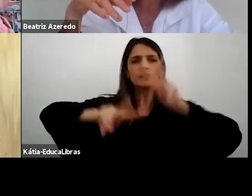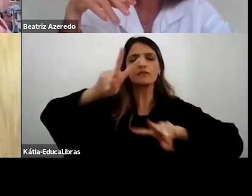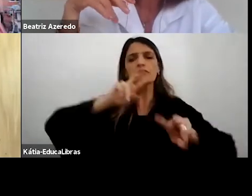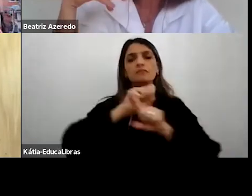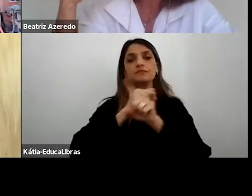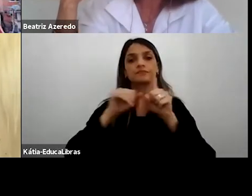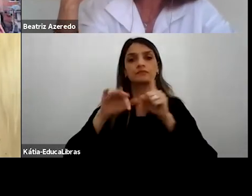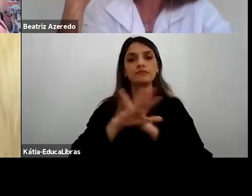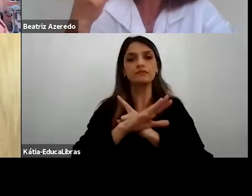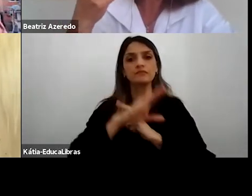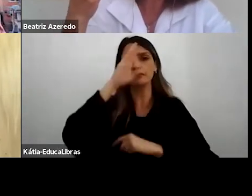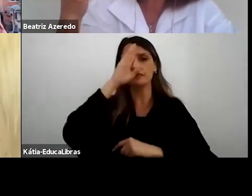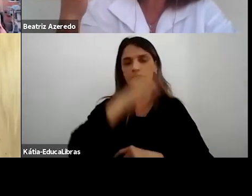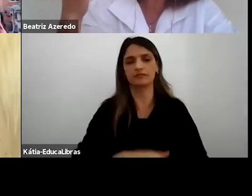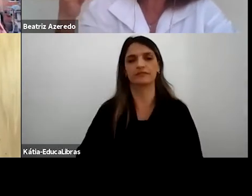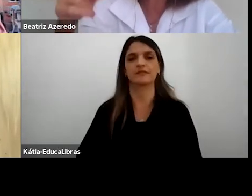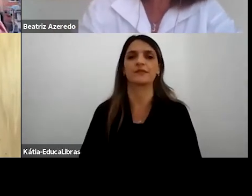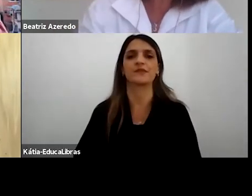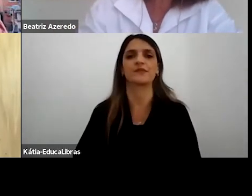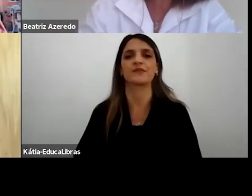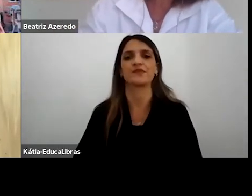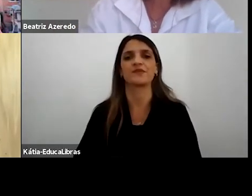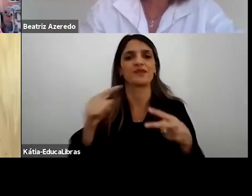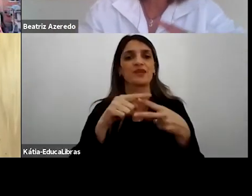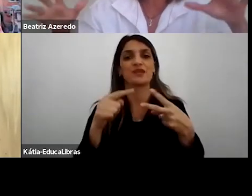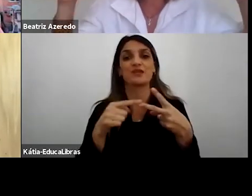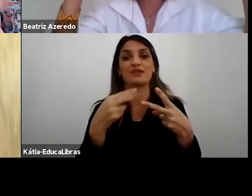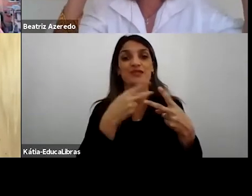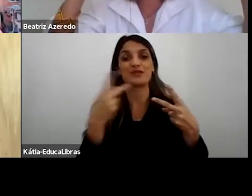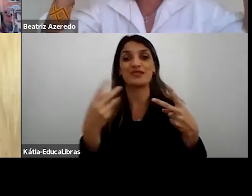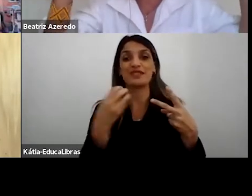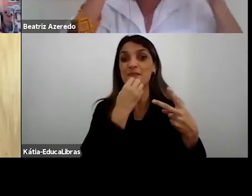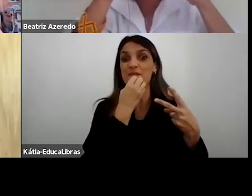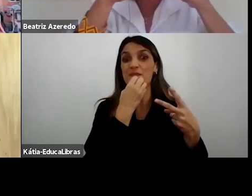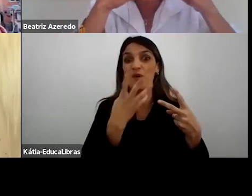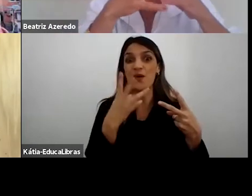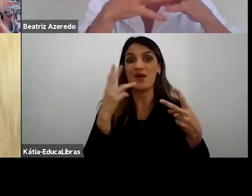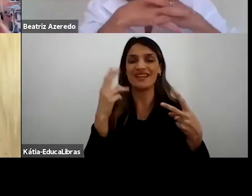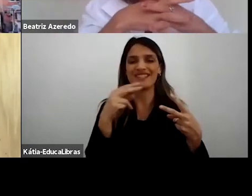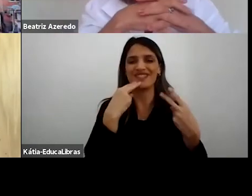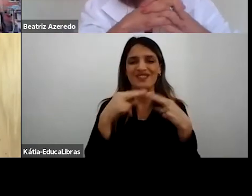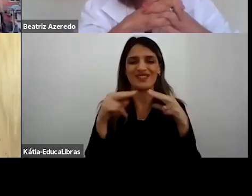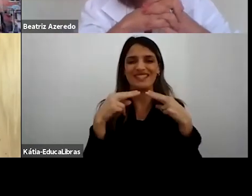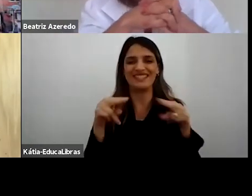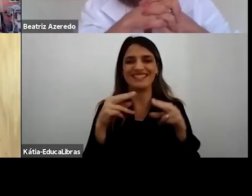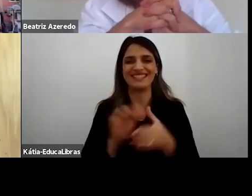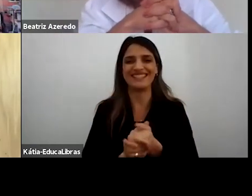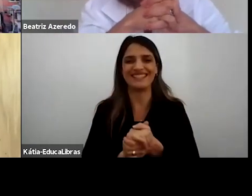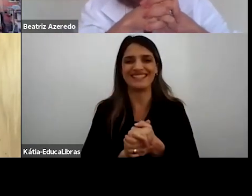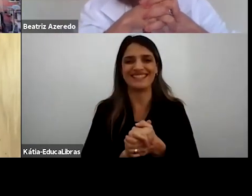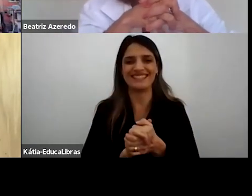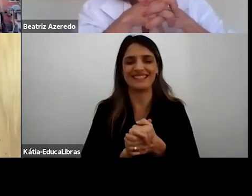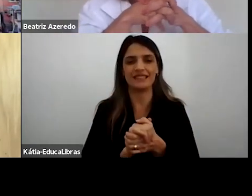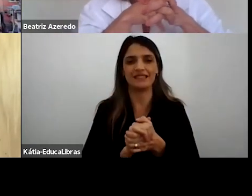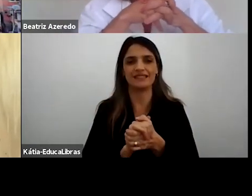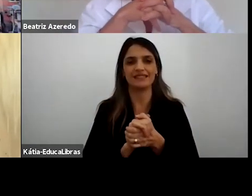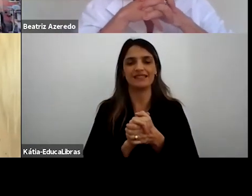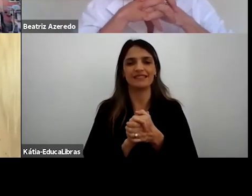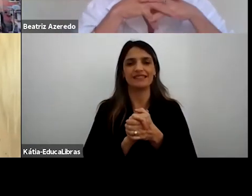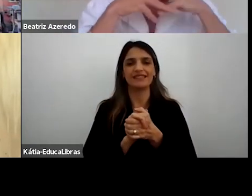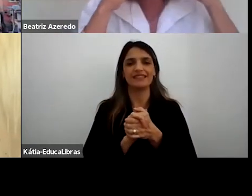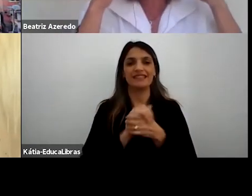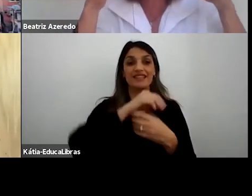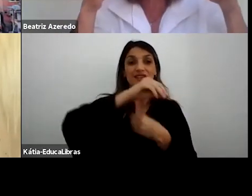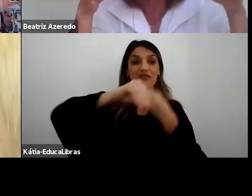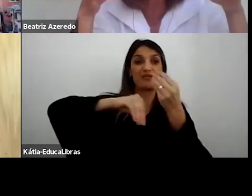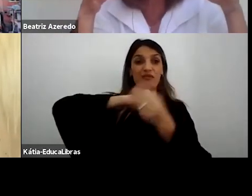sociedade. Duas últimas ótimas notícias, né? Então, portanto, com essa absoluta relação,